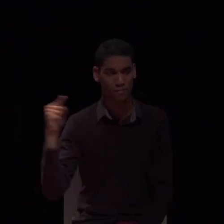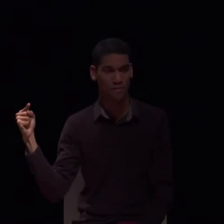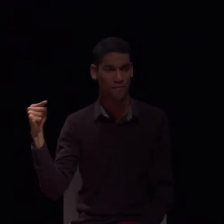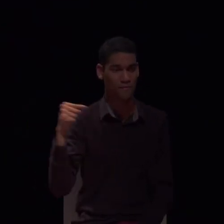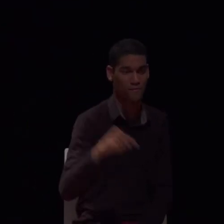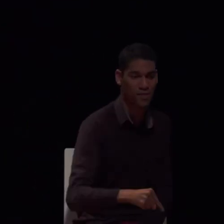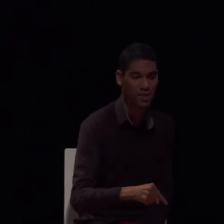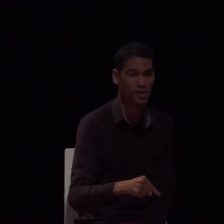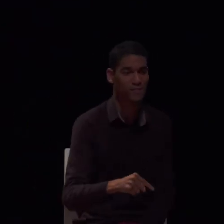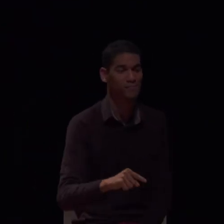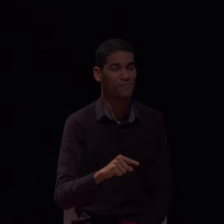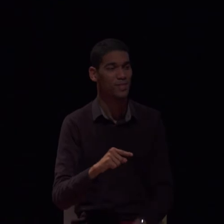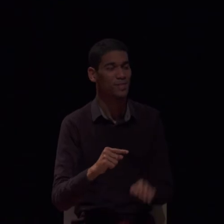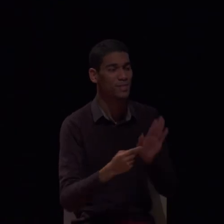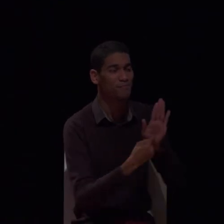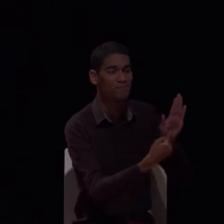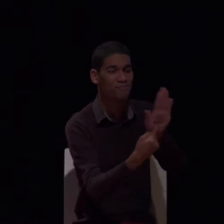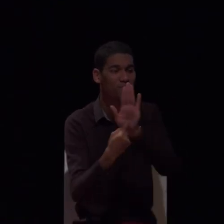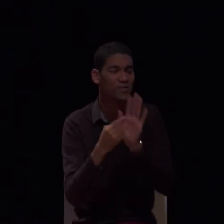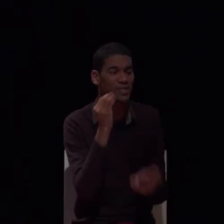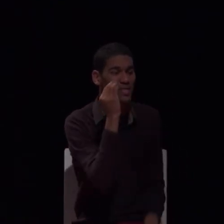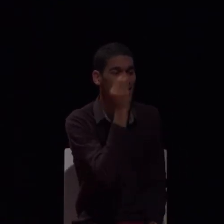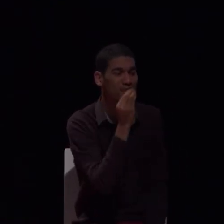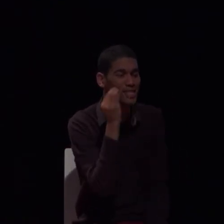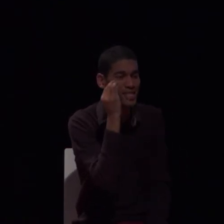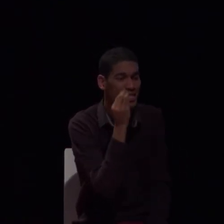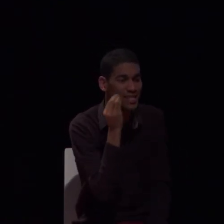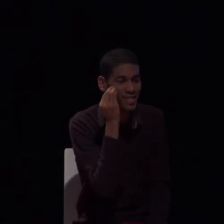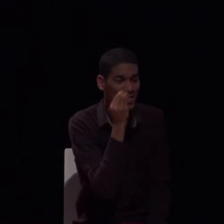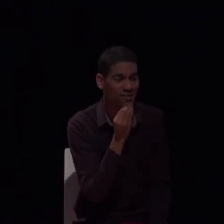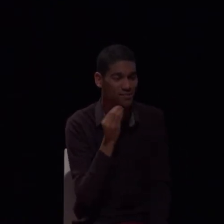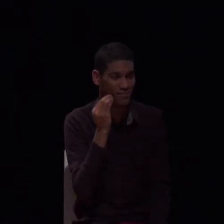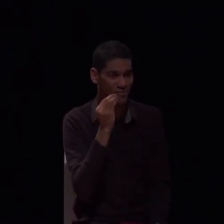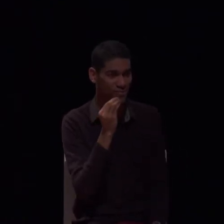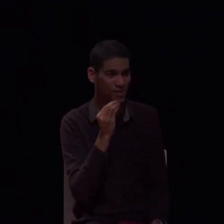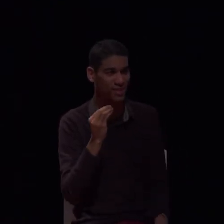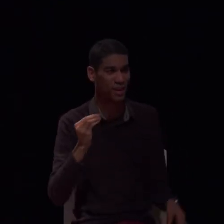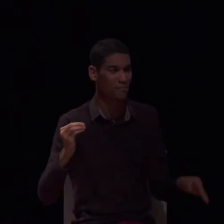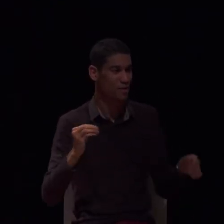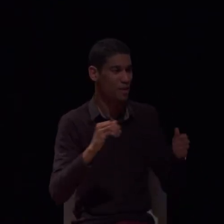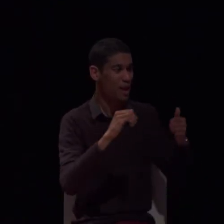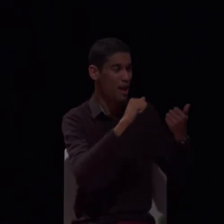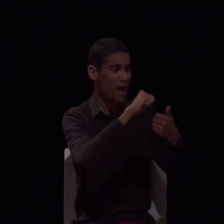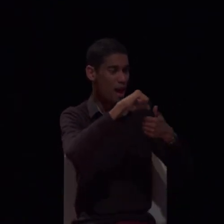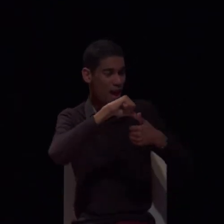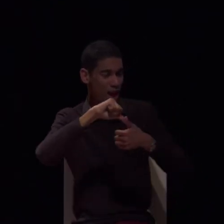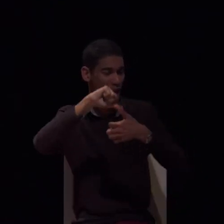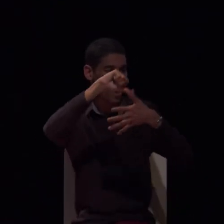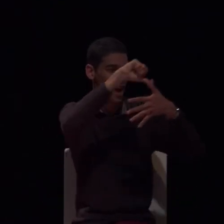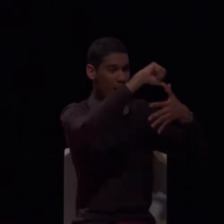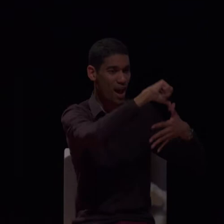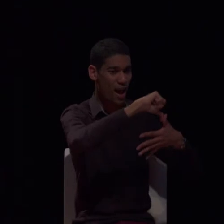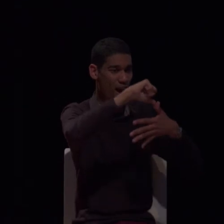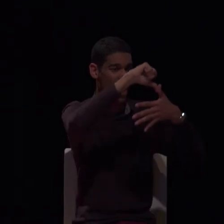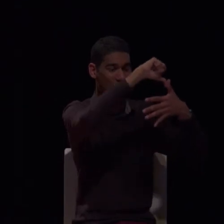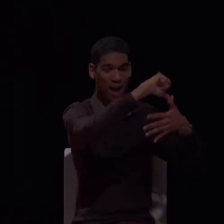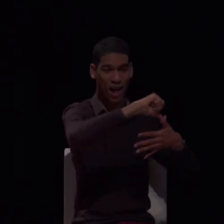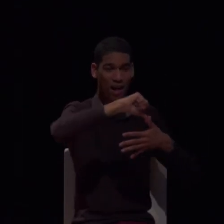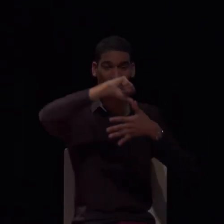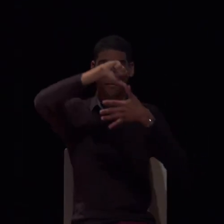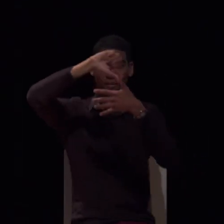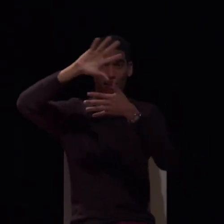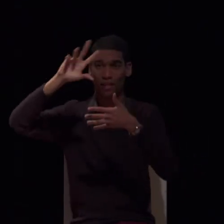idéia era trazer essa experiência é ligar mesmo essas pontas do atlântico não só a partir de um discurso nosso